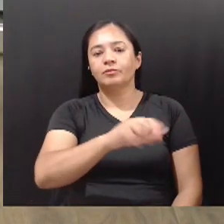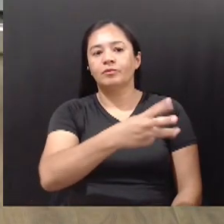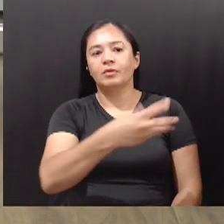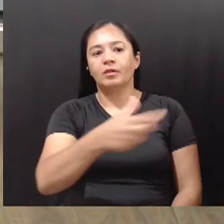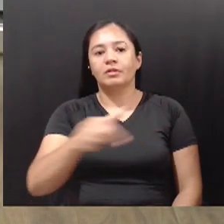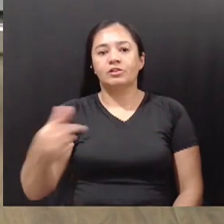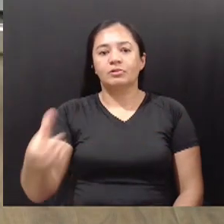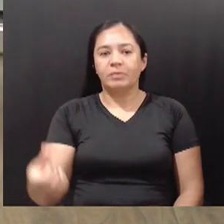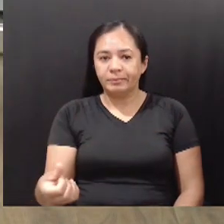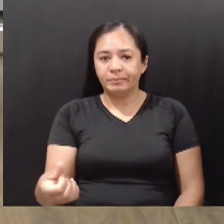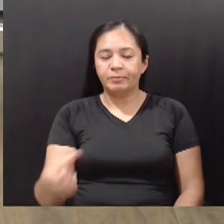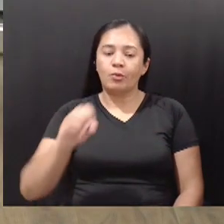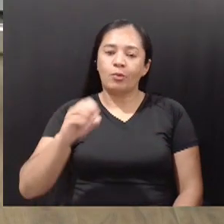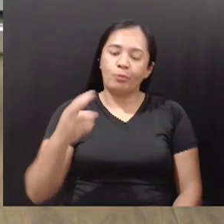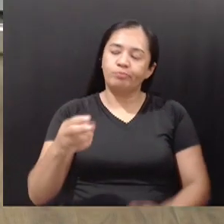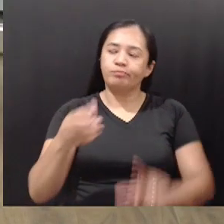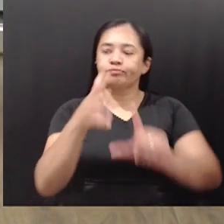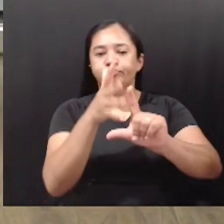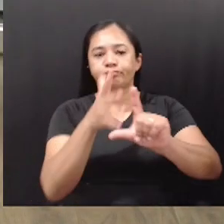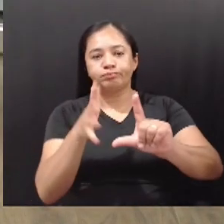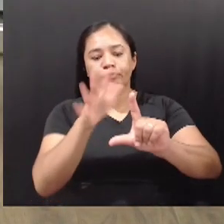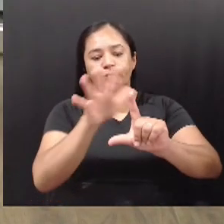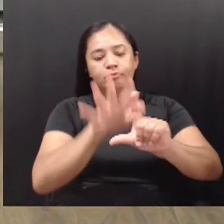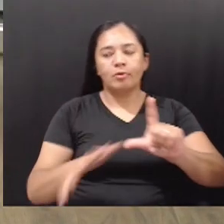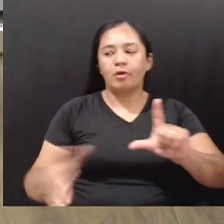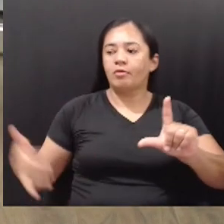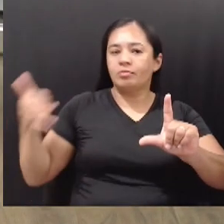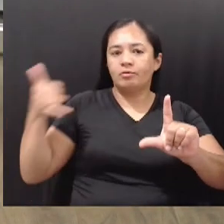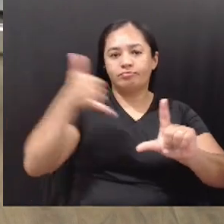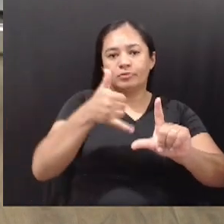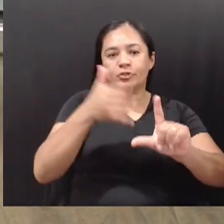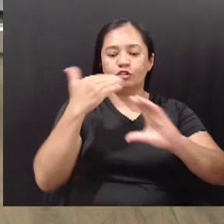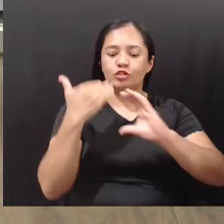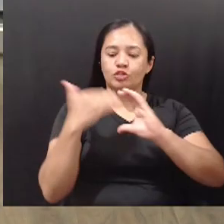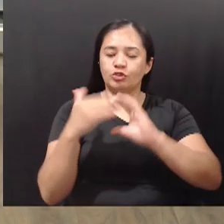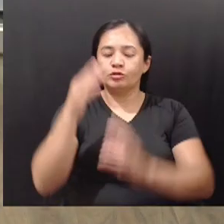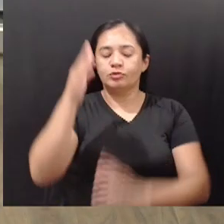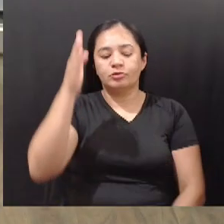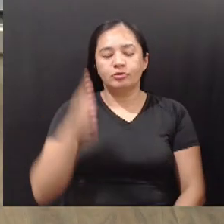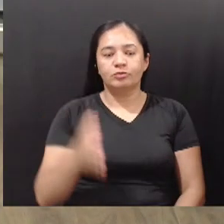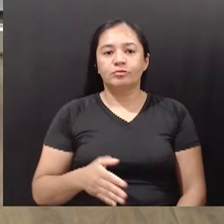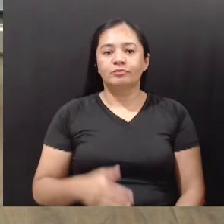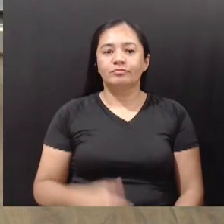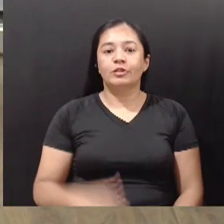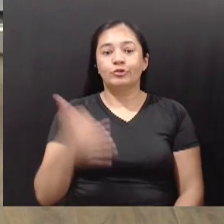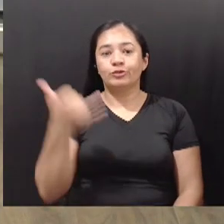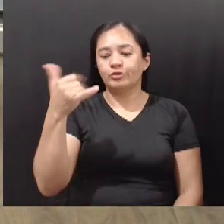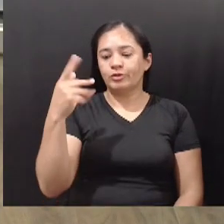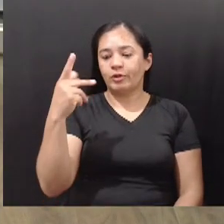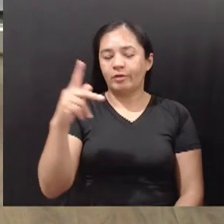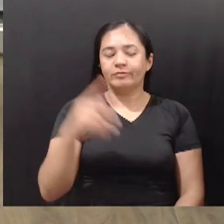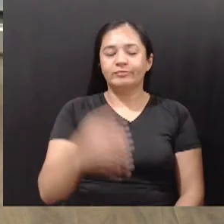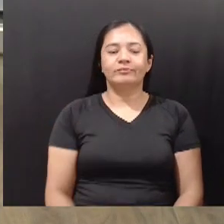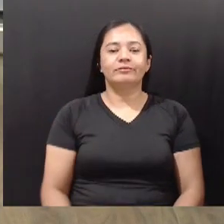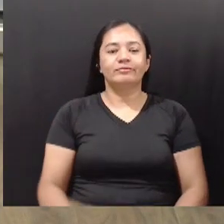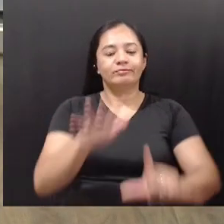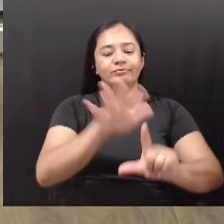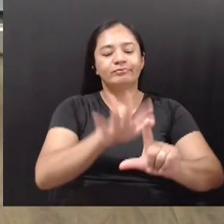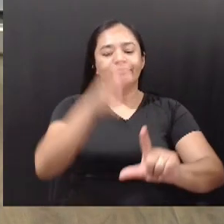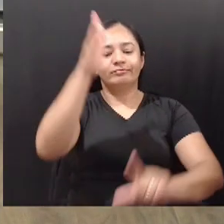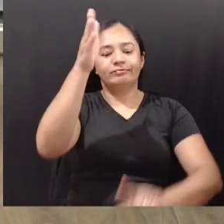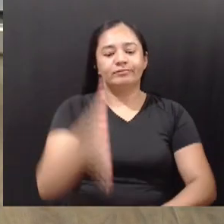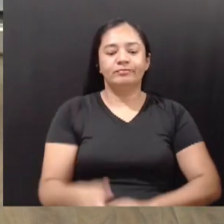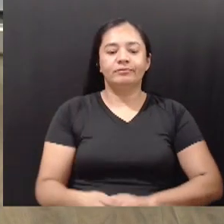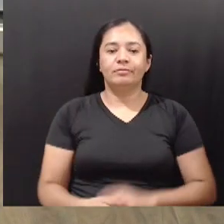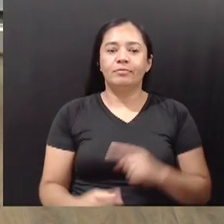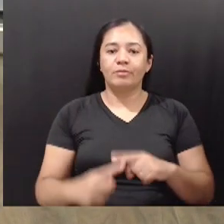978293776, ou você tem a opção de enviar a sua mensagem apontando a câmera do seu celular para o QR Code, porque aí já